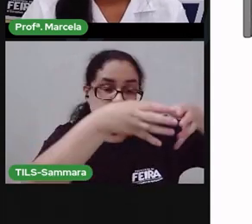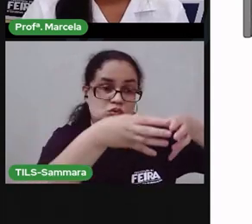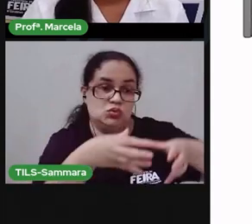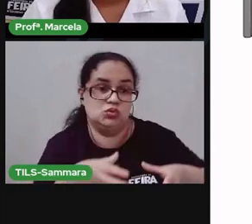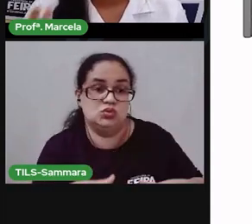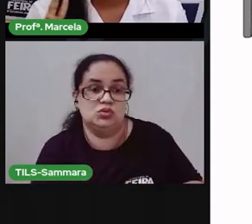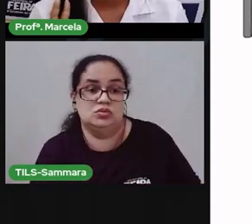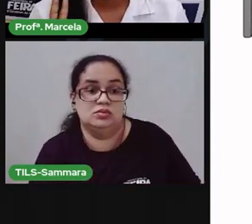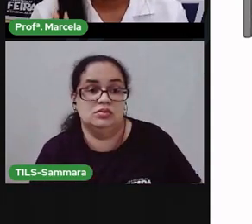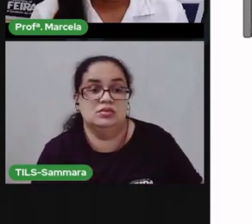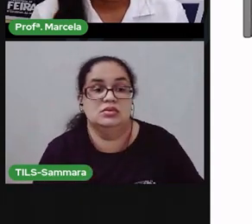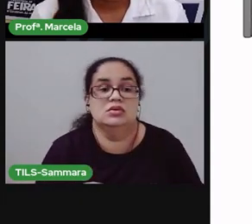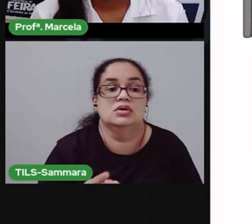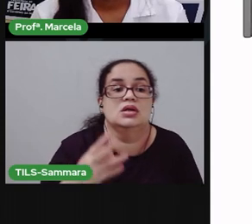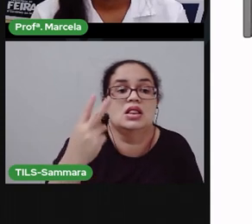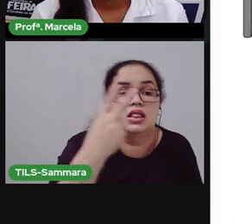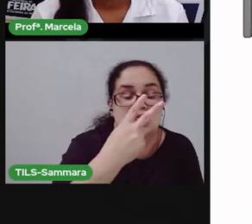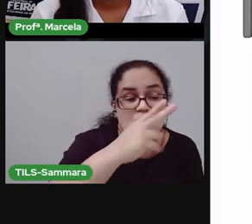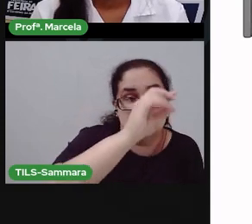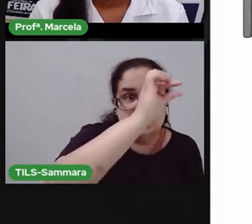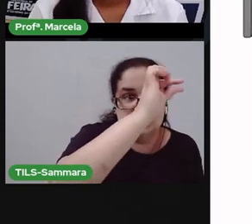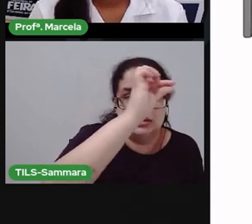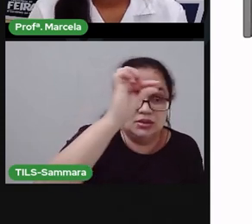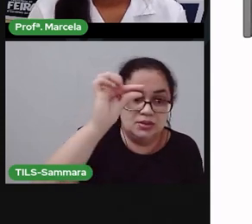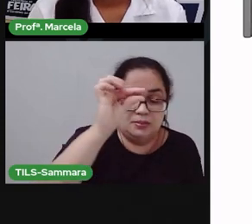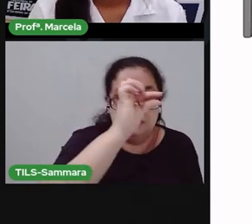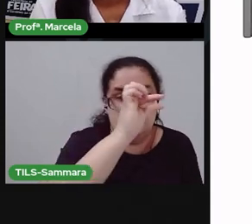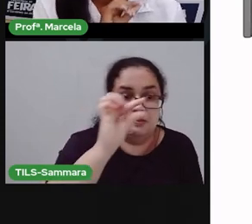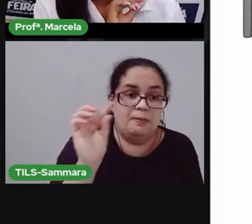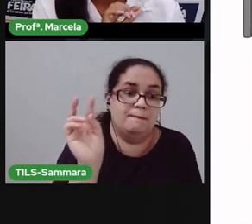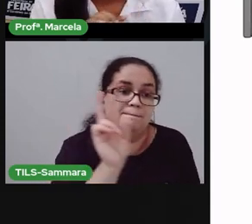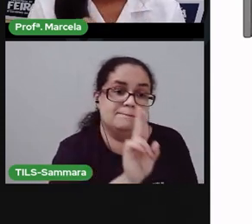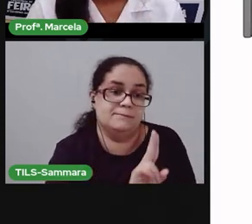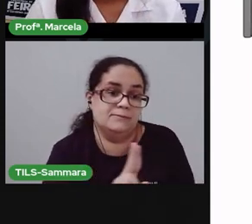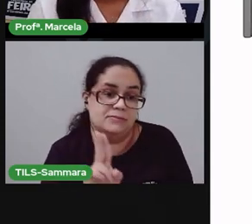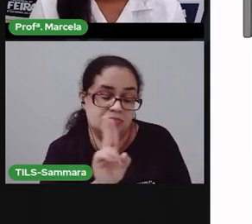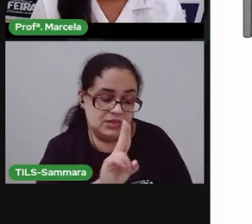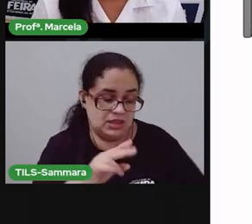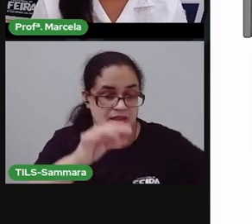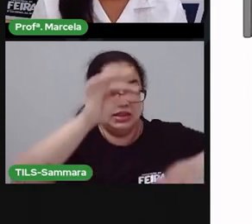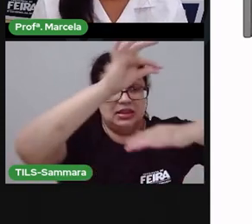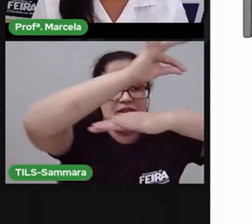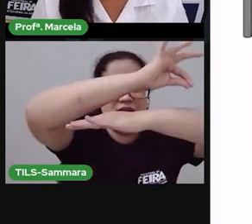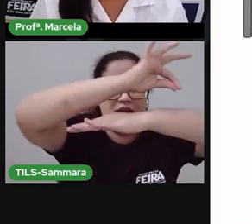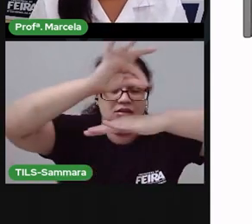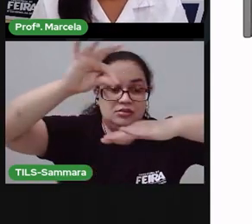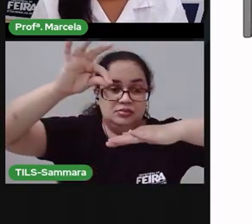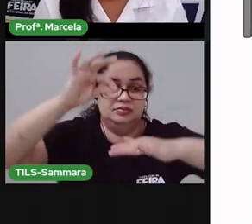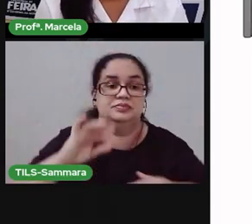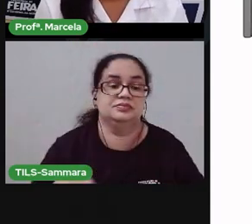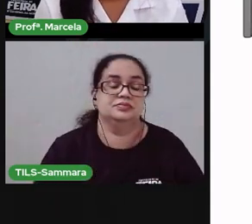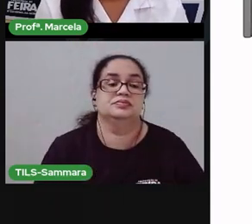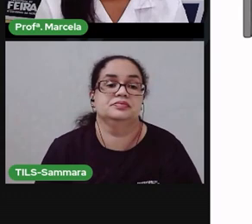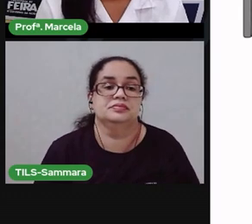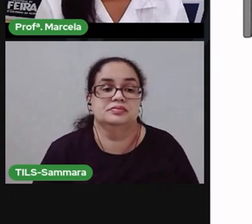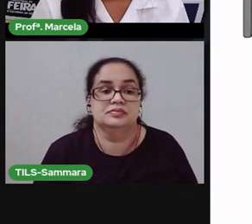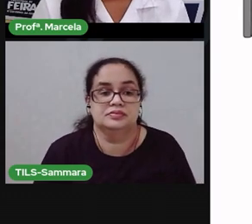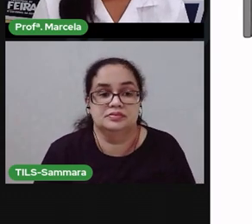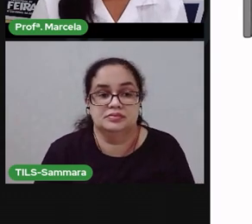cada estrofe tem duas linhas. Os versos são as linhas das estrofes.